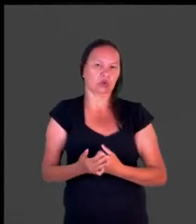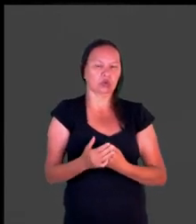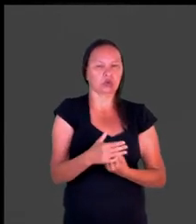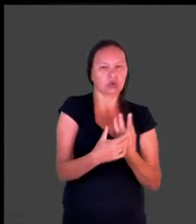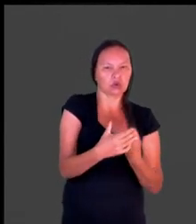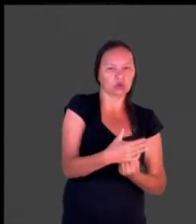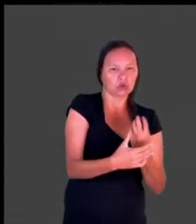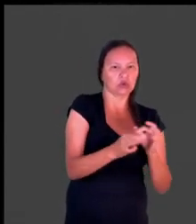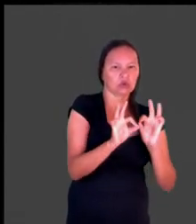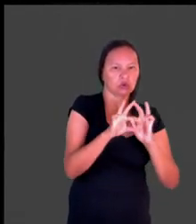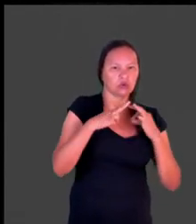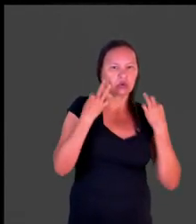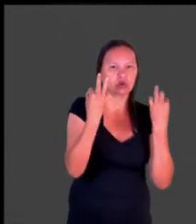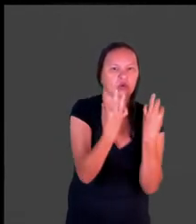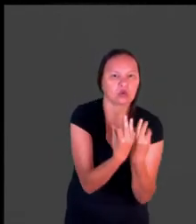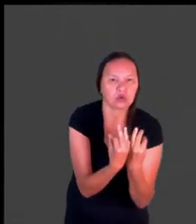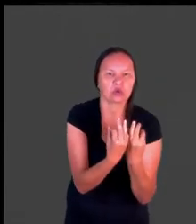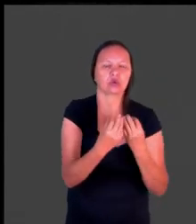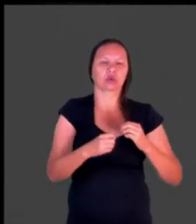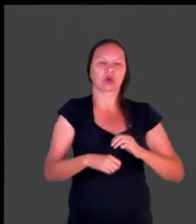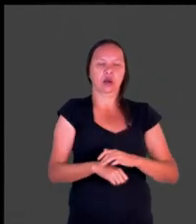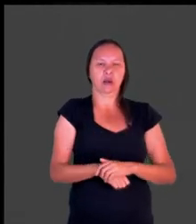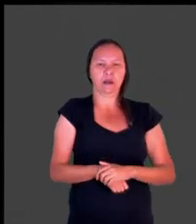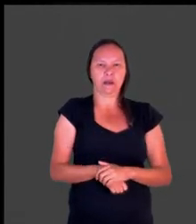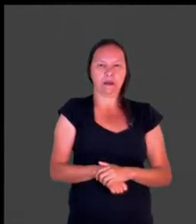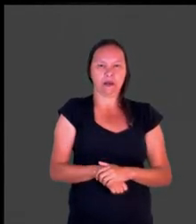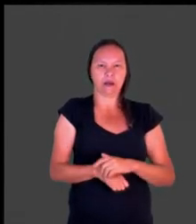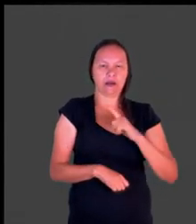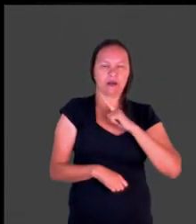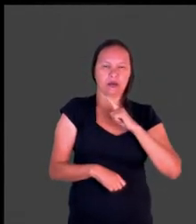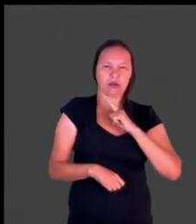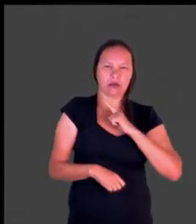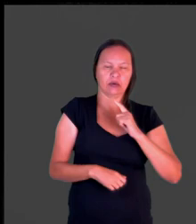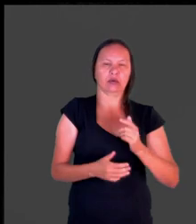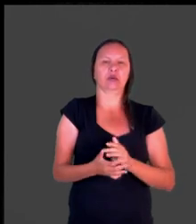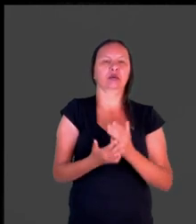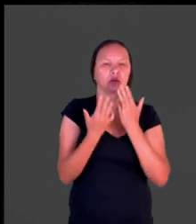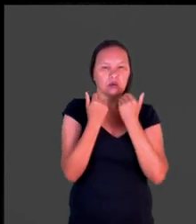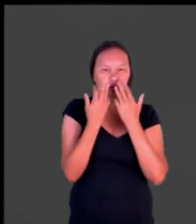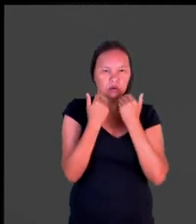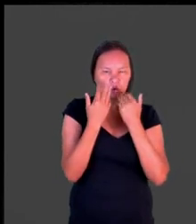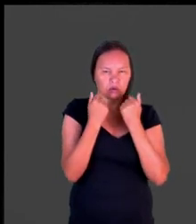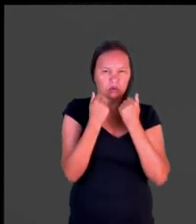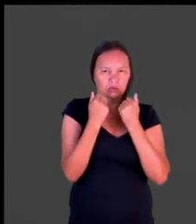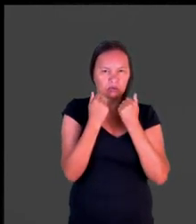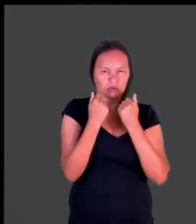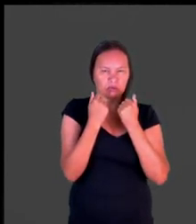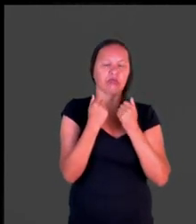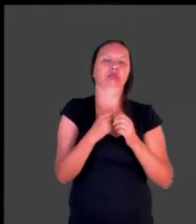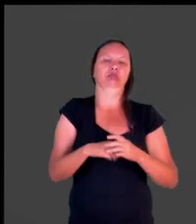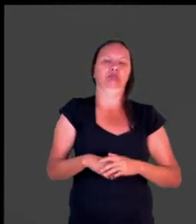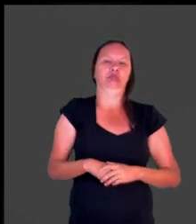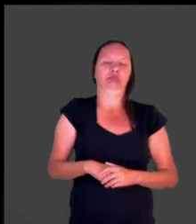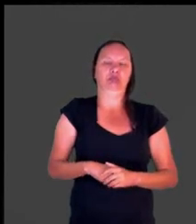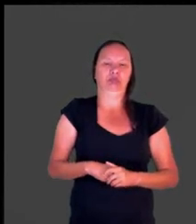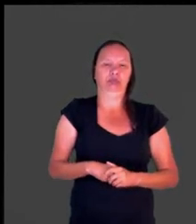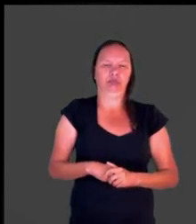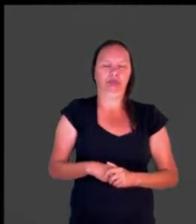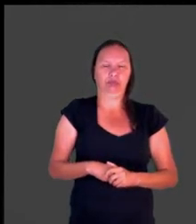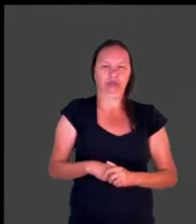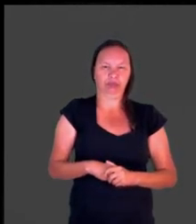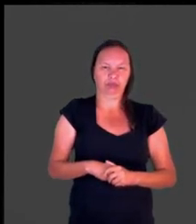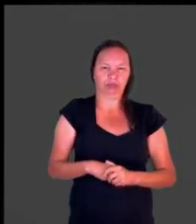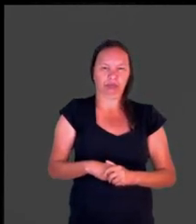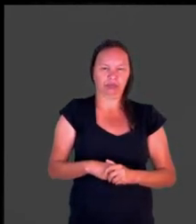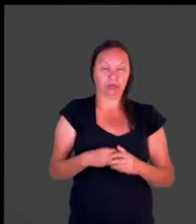Familiar eh Teve sempre a preocupação com alimentos In Natura eh e